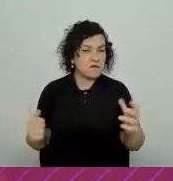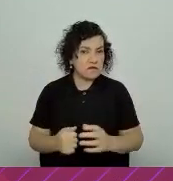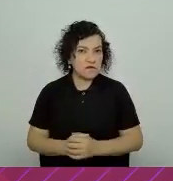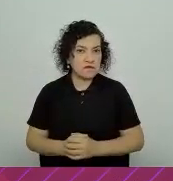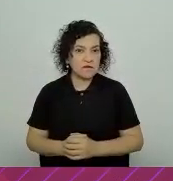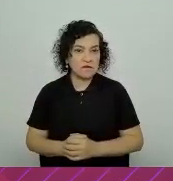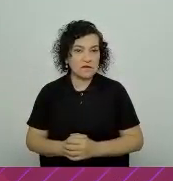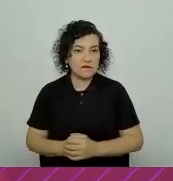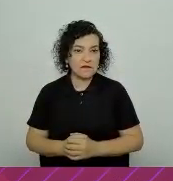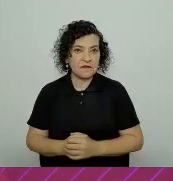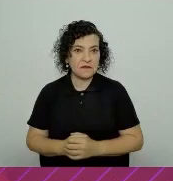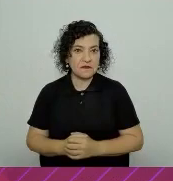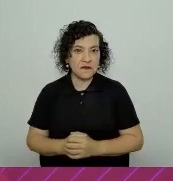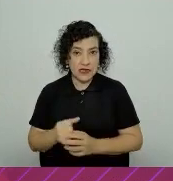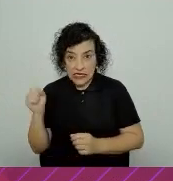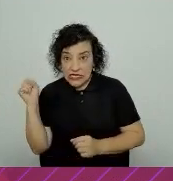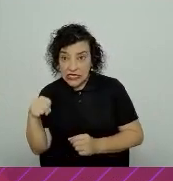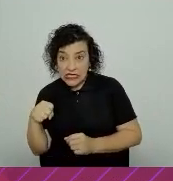sim